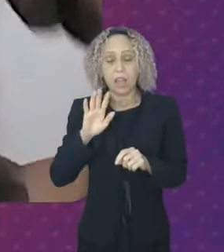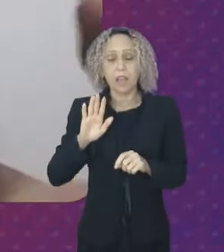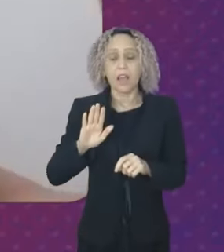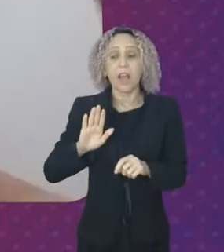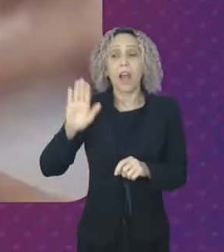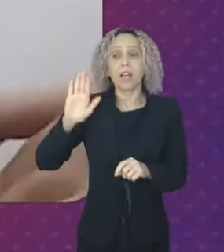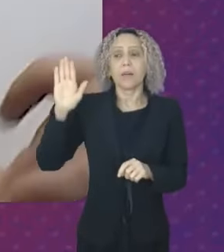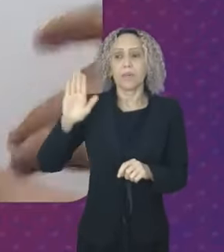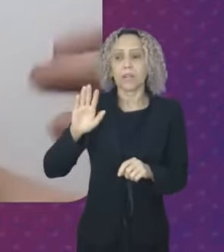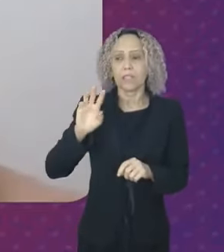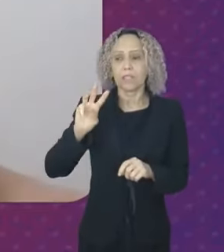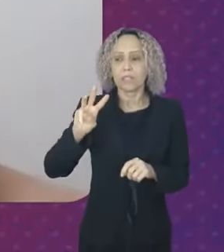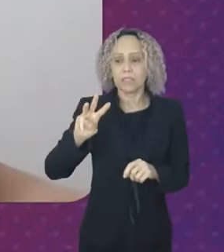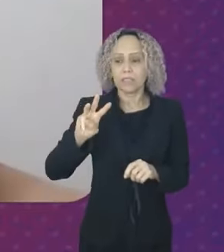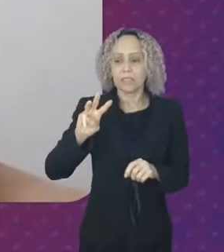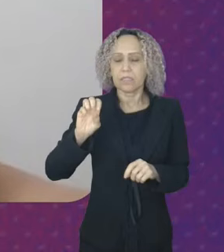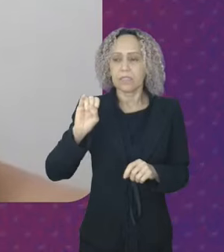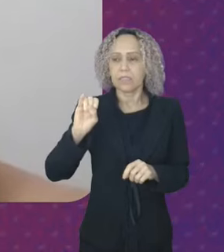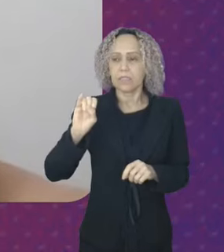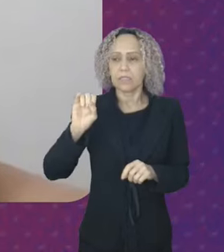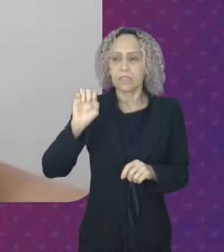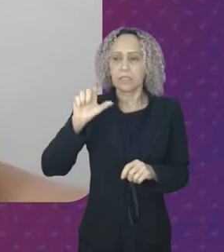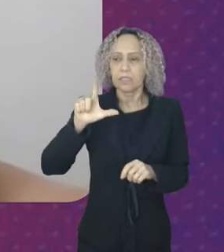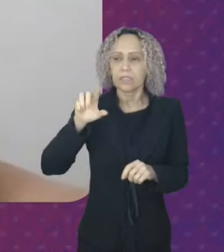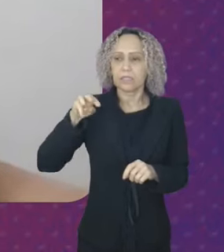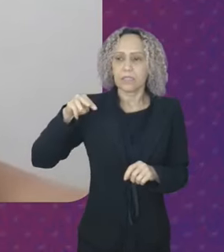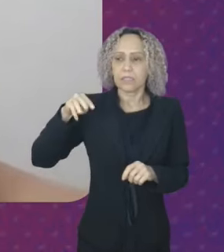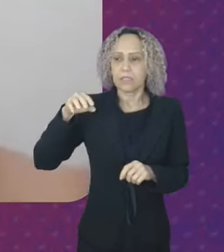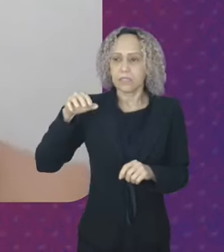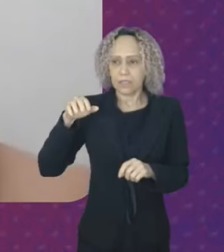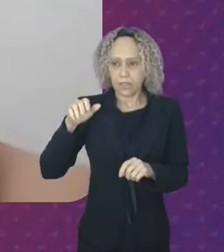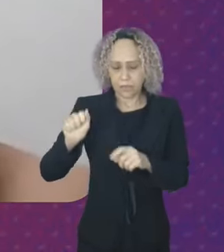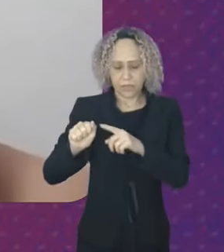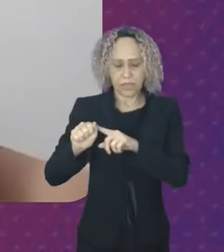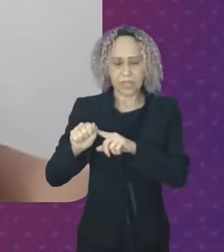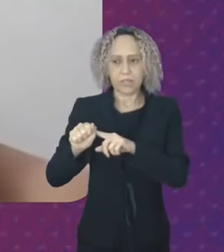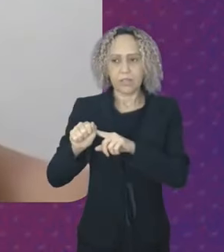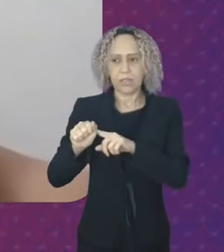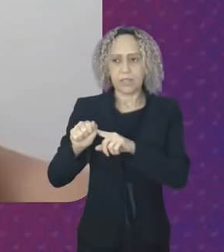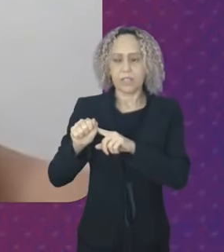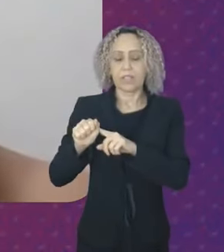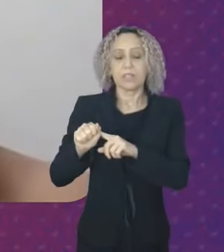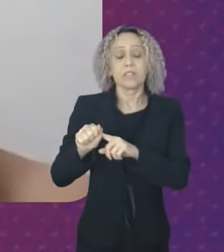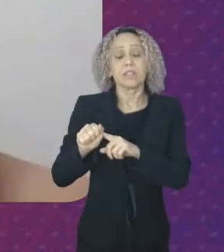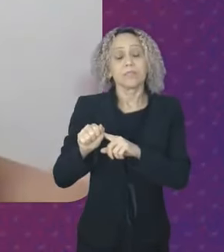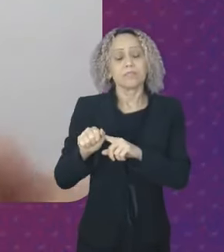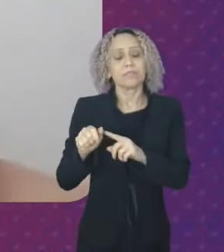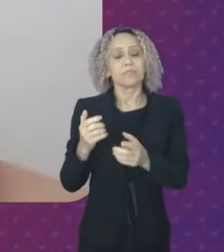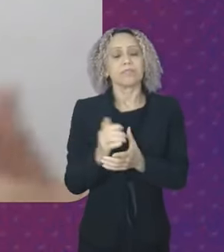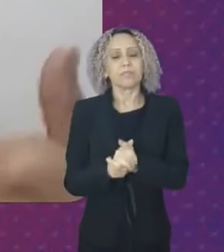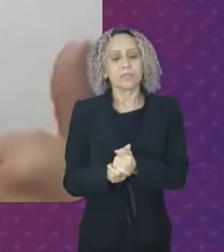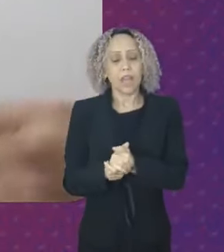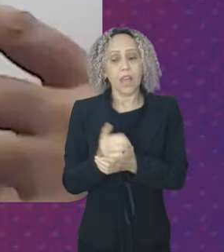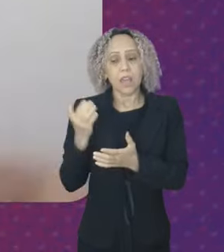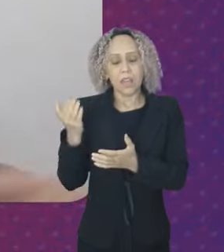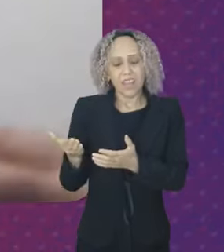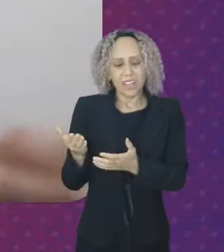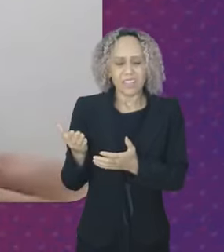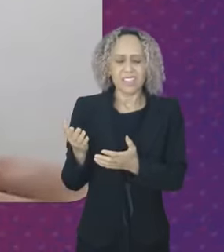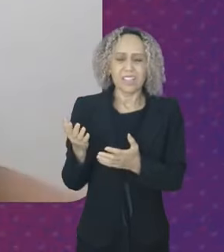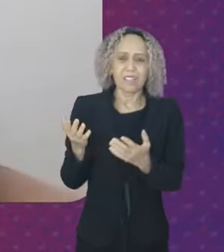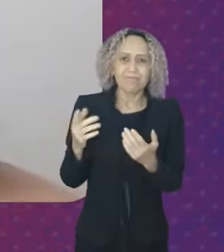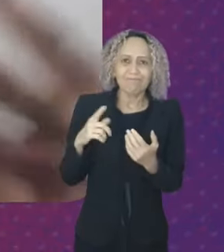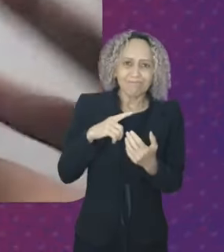de fragilidade, a gente tinha passado ali pelo processo das manifestações de junho e julho de 2013, e